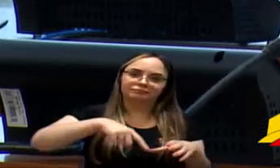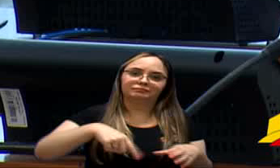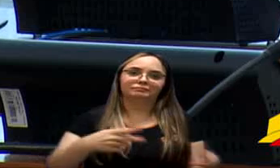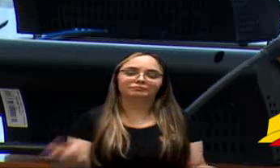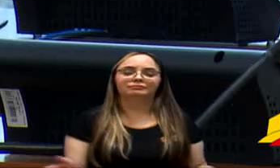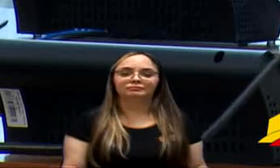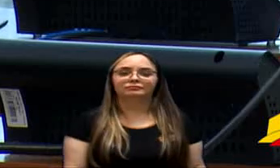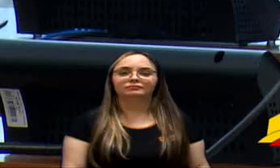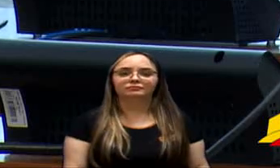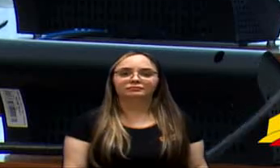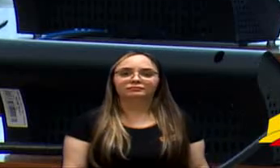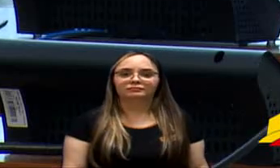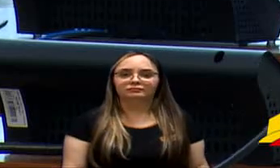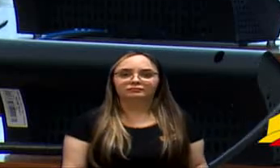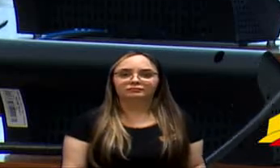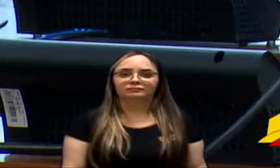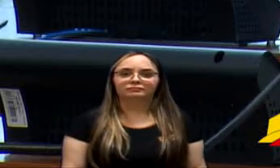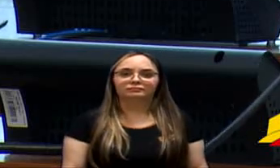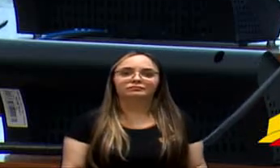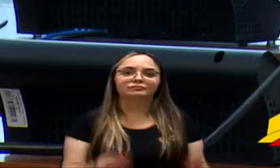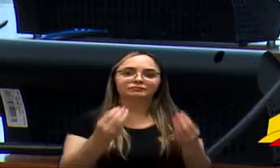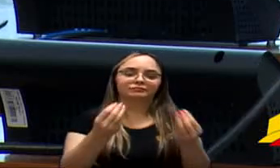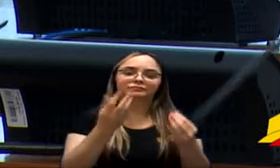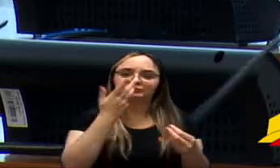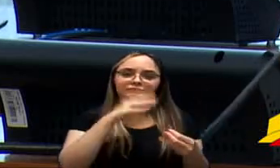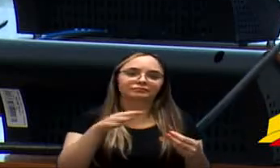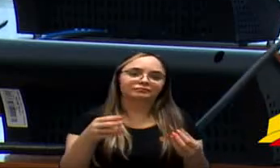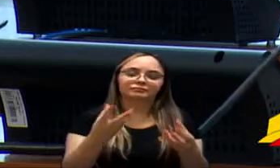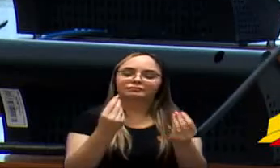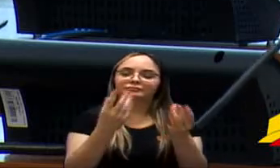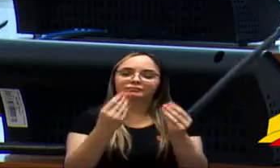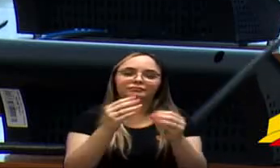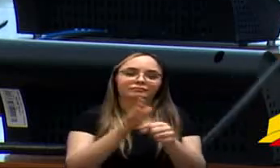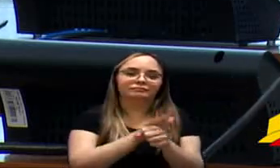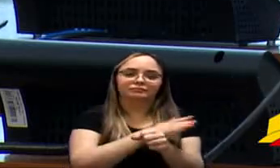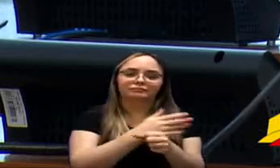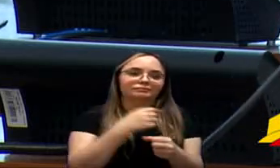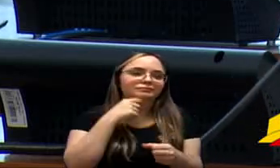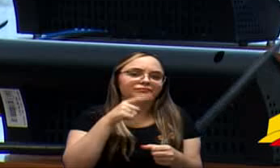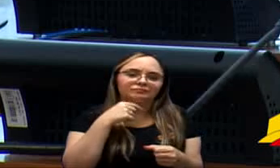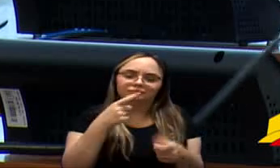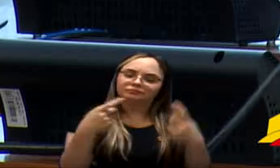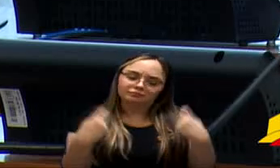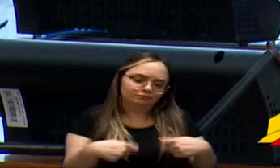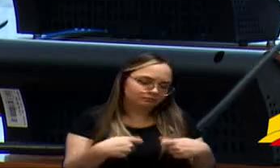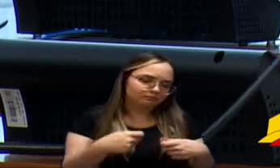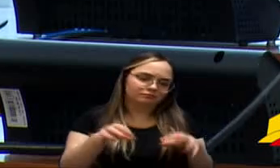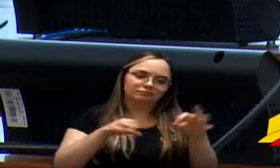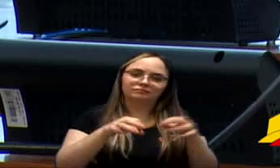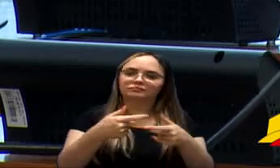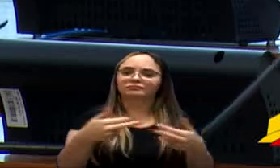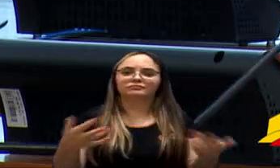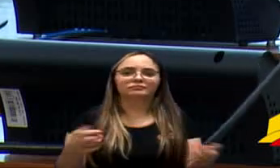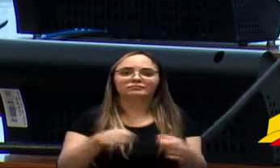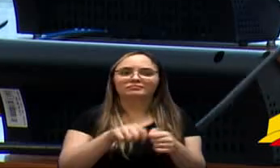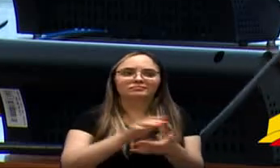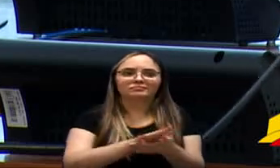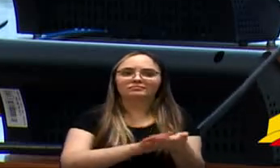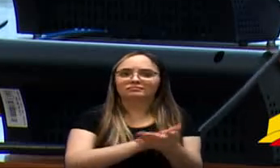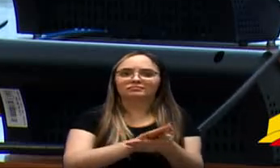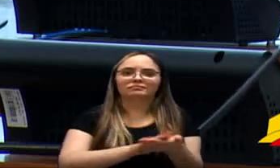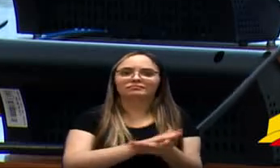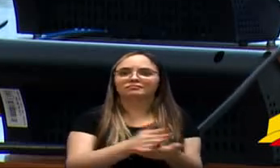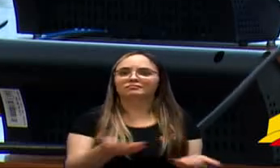escola. Não é possível o funcionamento de uma creche como aquela, superlotada, continuar daquela maneira. O senhor não tomou nenhuma providência e nem